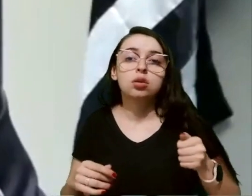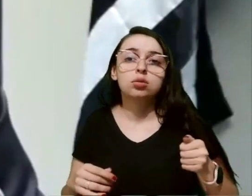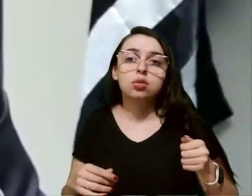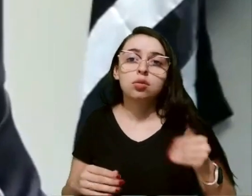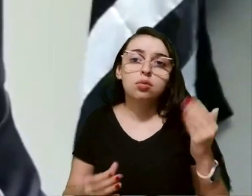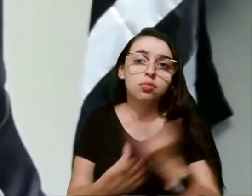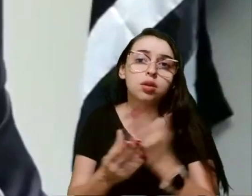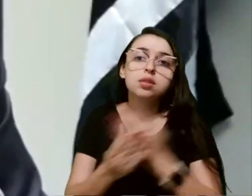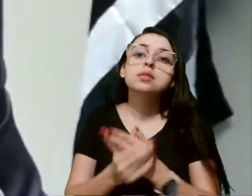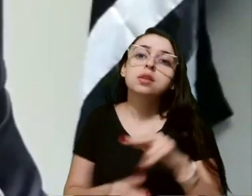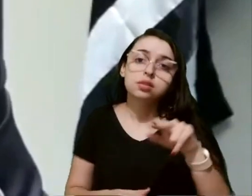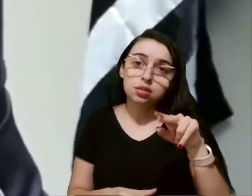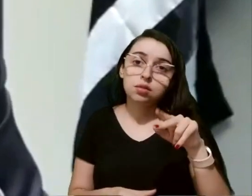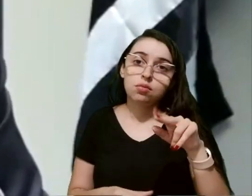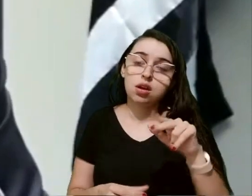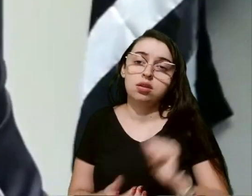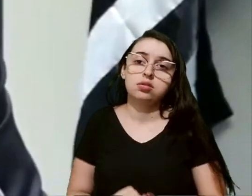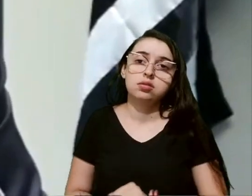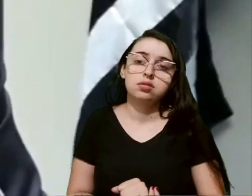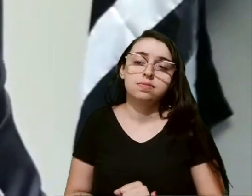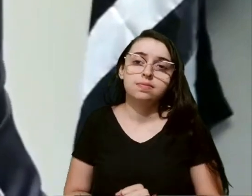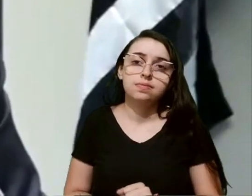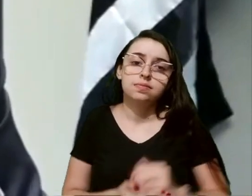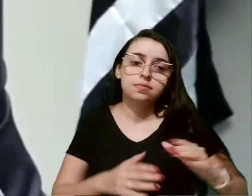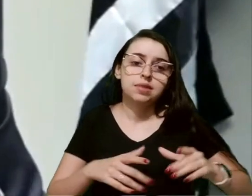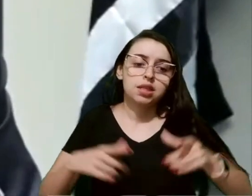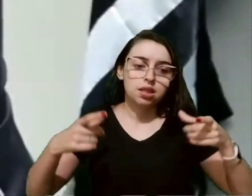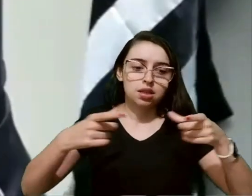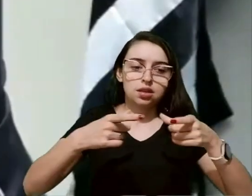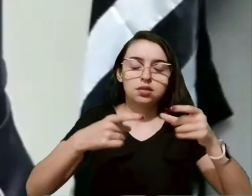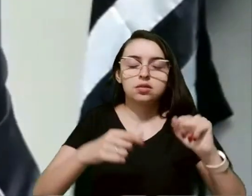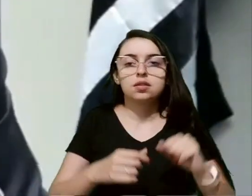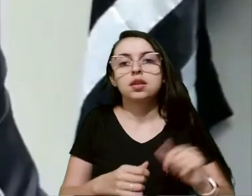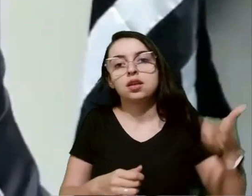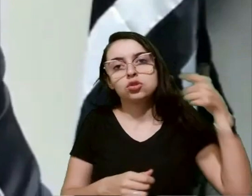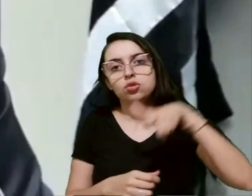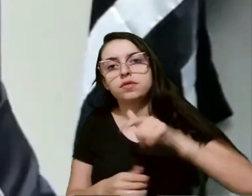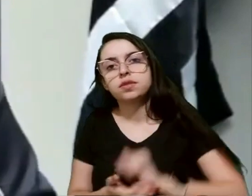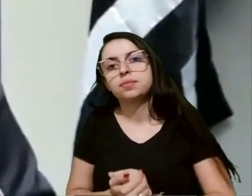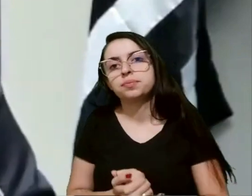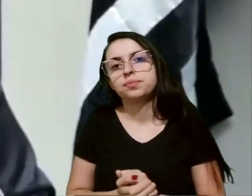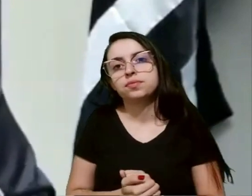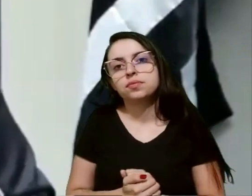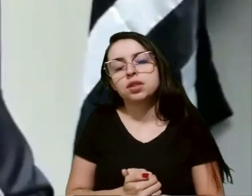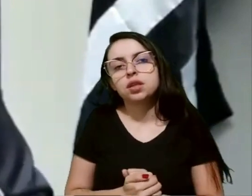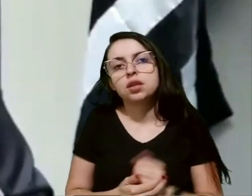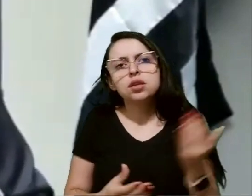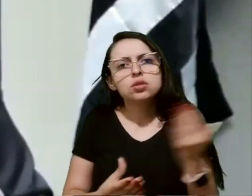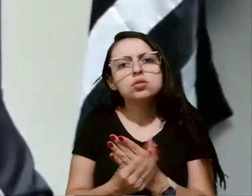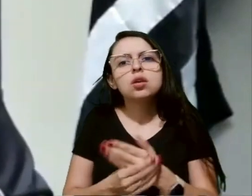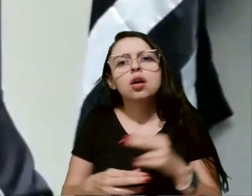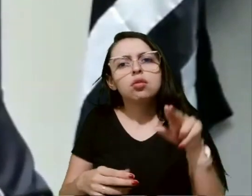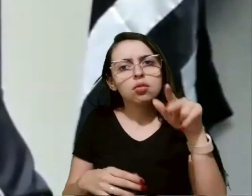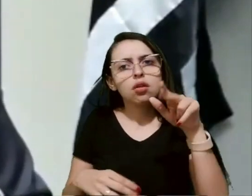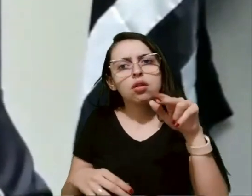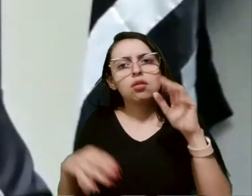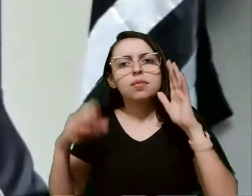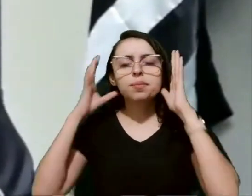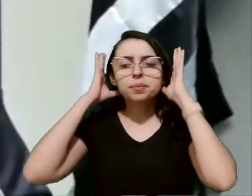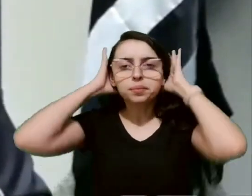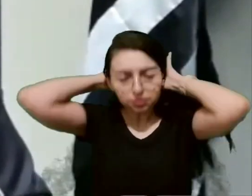iguais na instância superior, na instância revisora. Se eles estão julgando casos